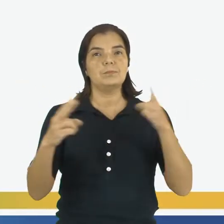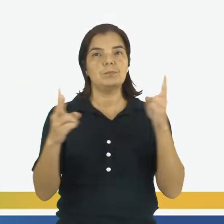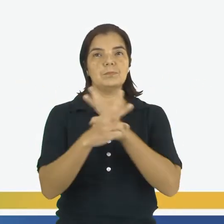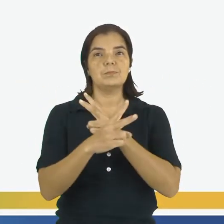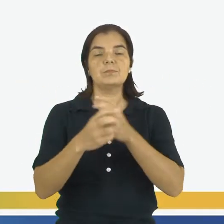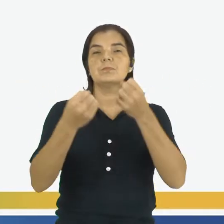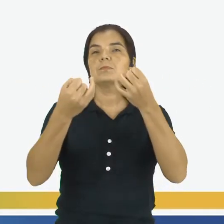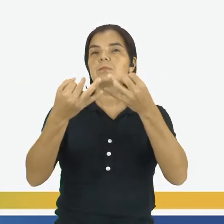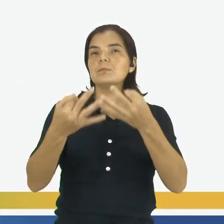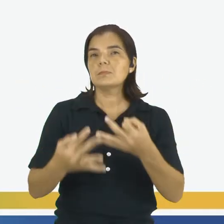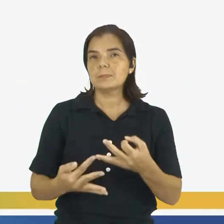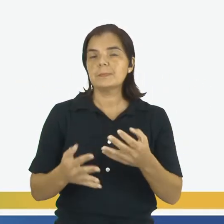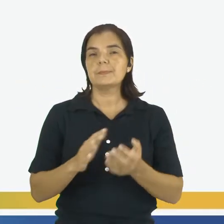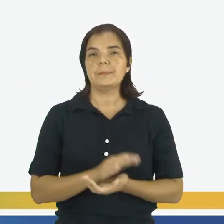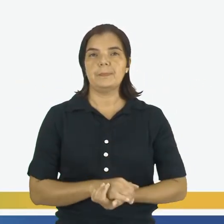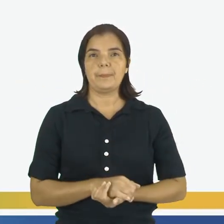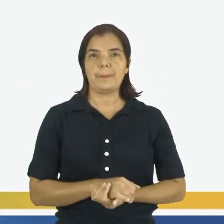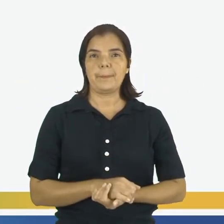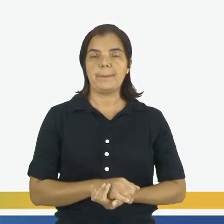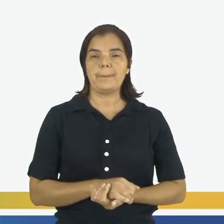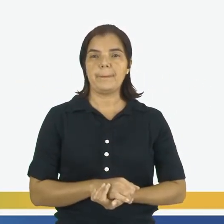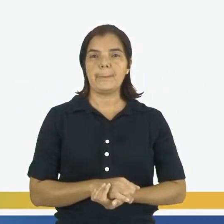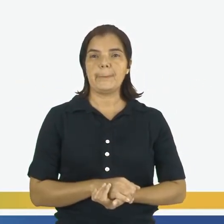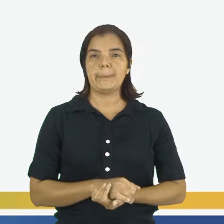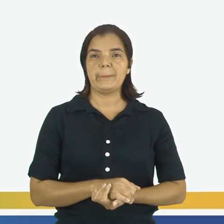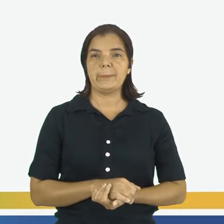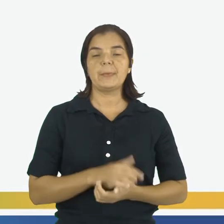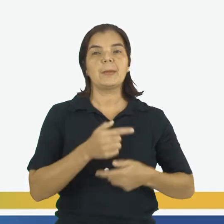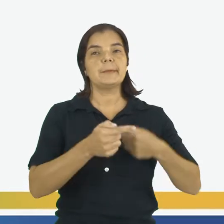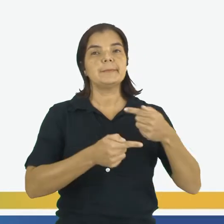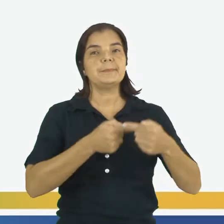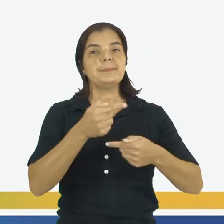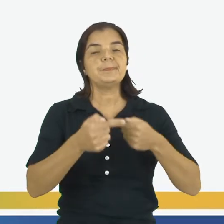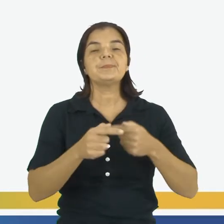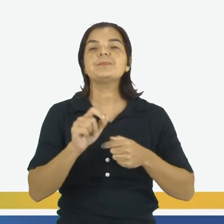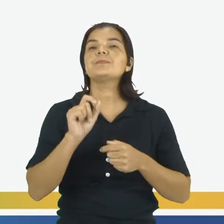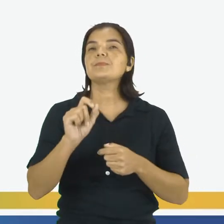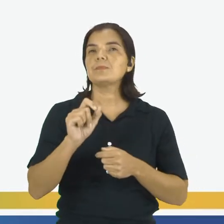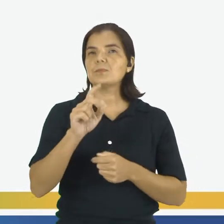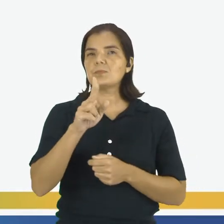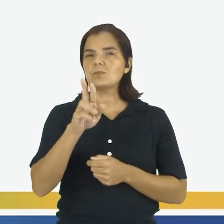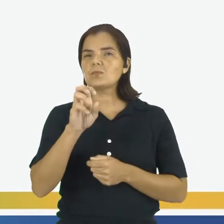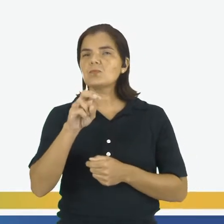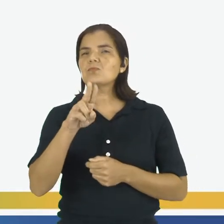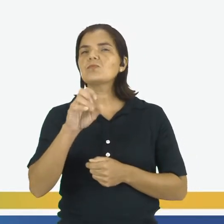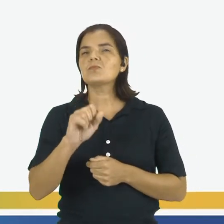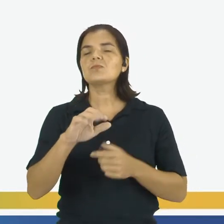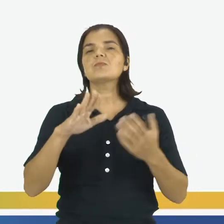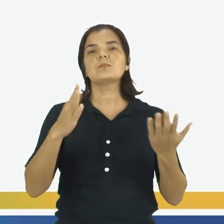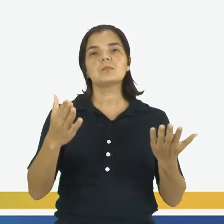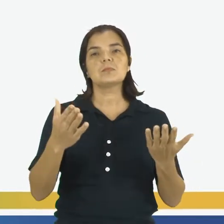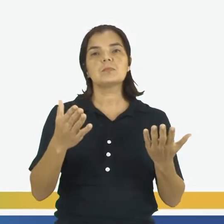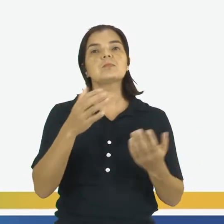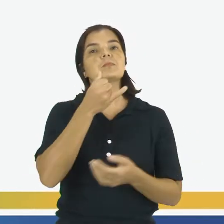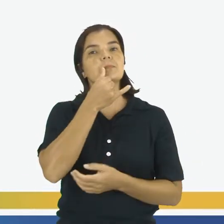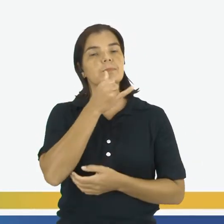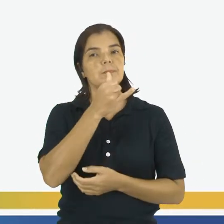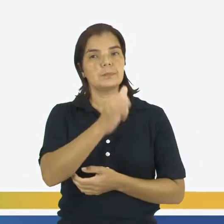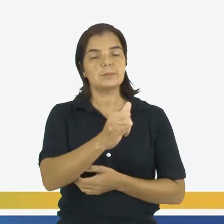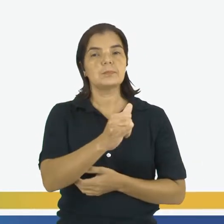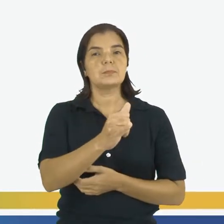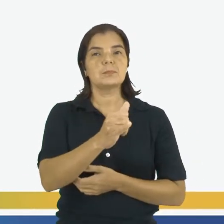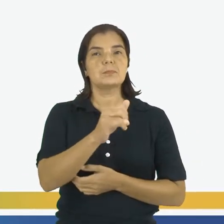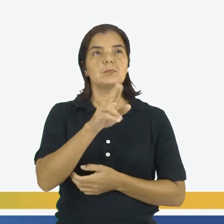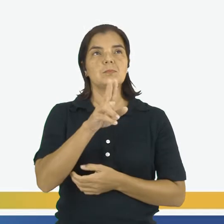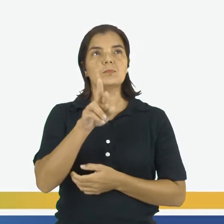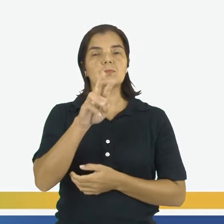é o conceito de energia eólica? Gerada a partir de urânio. Qual é a fonte de energia que é